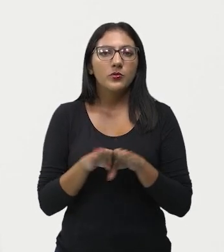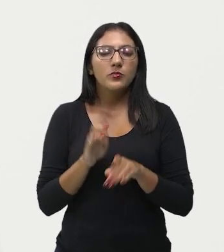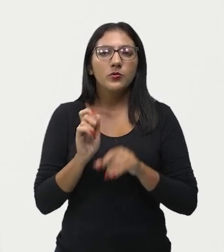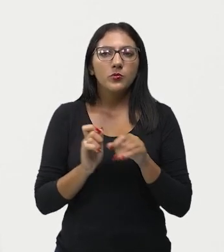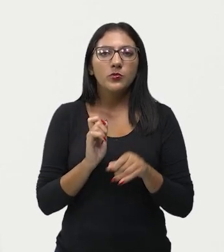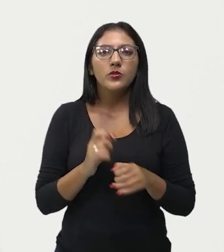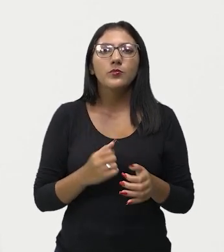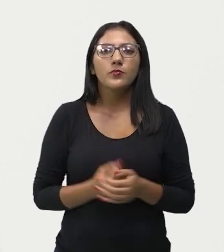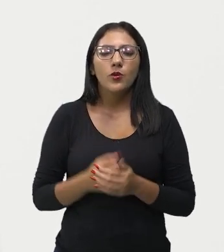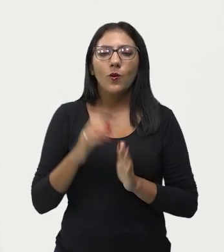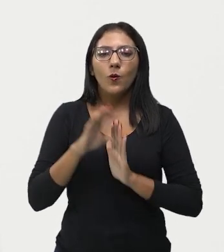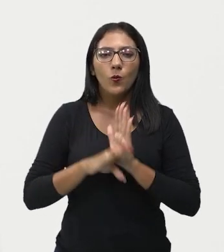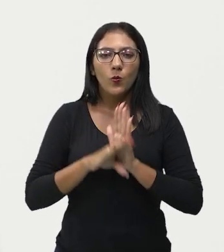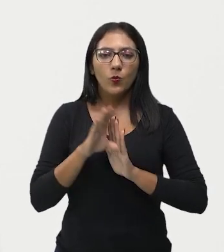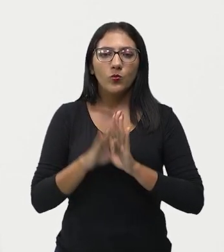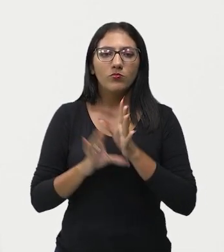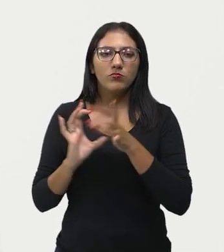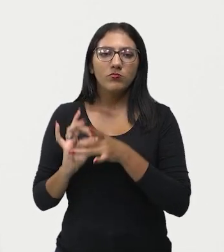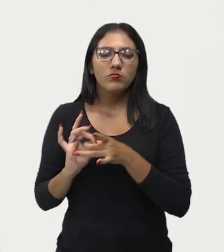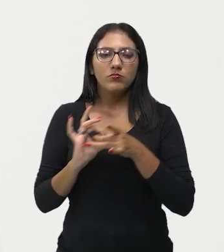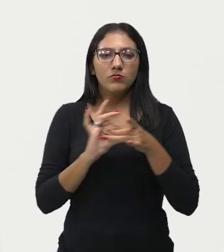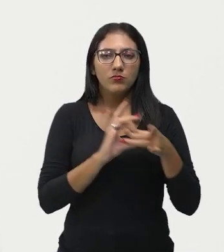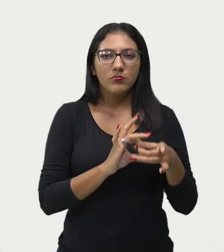aí o conceito de